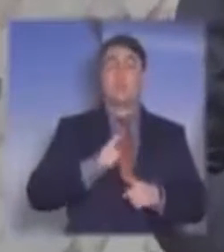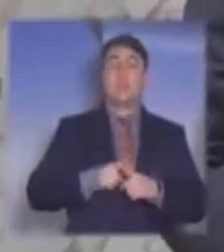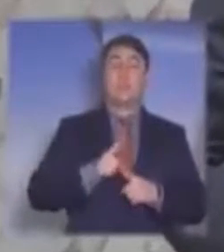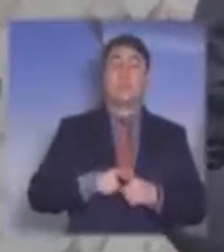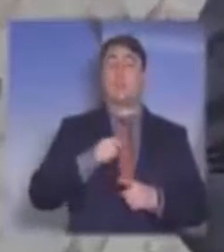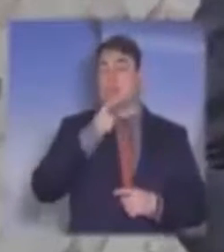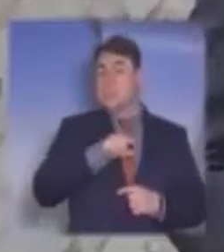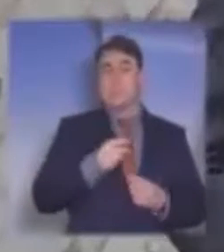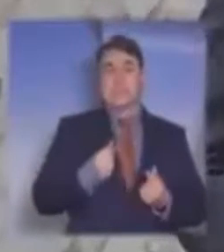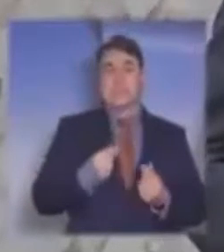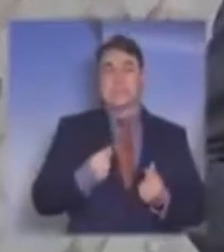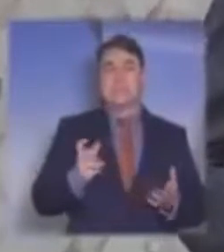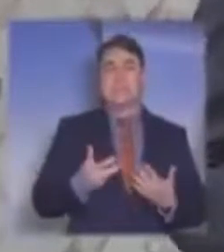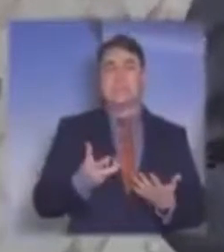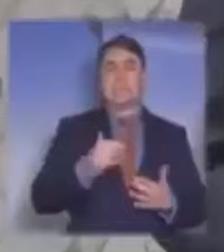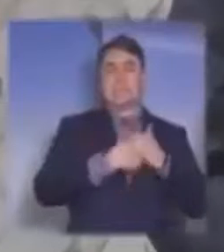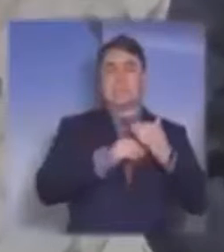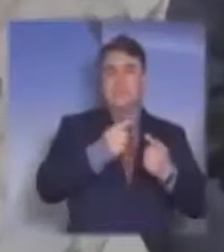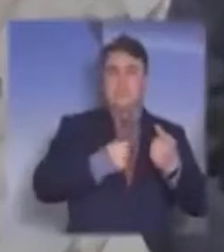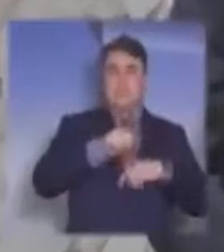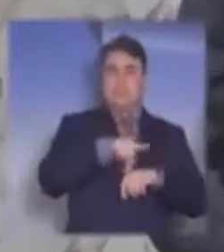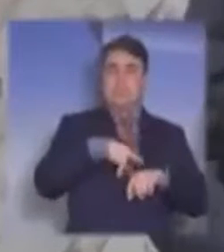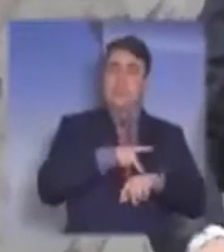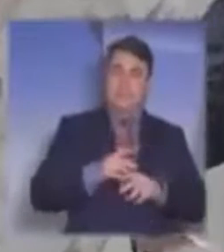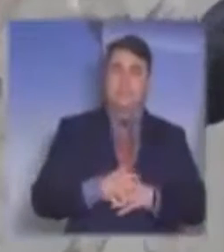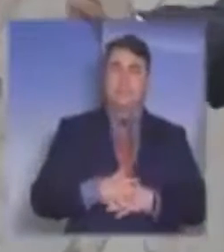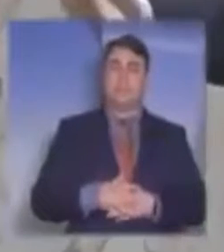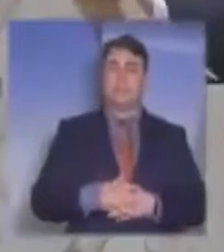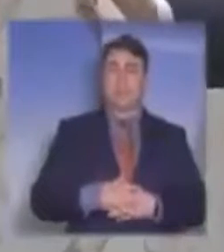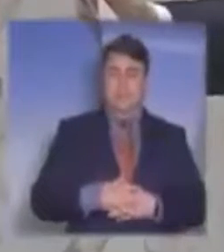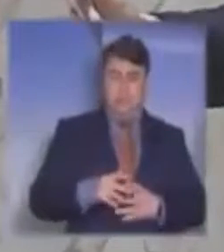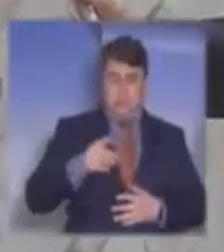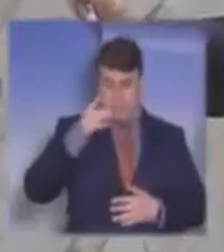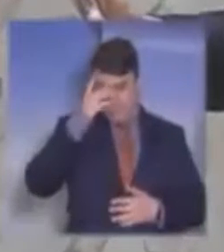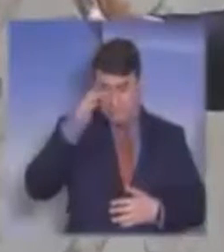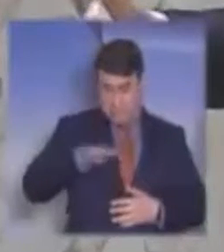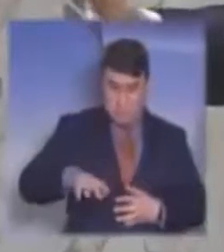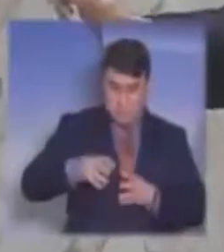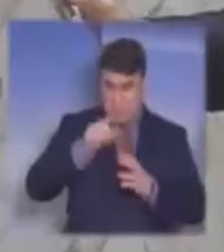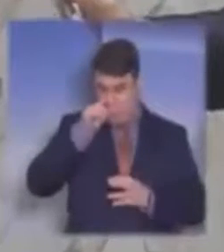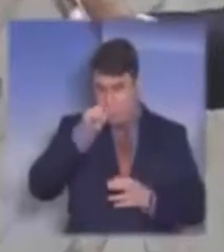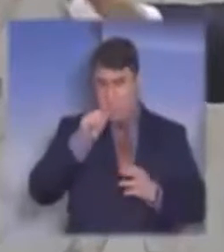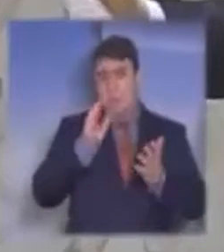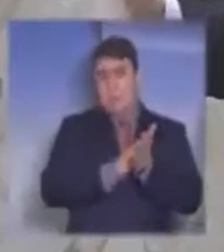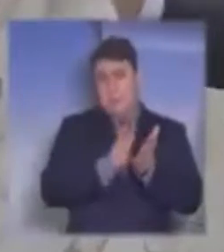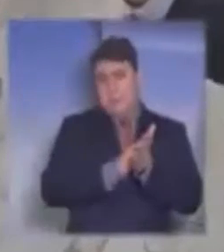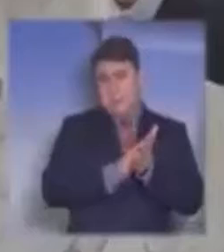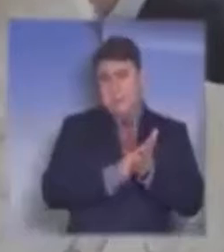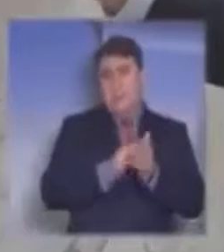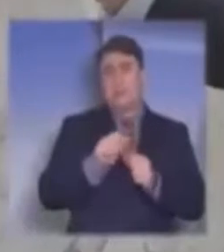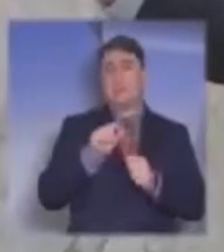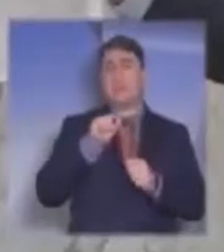conspira contra o desenvolvimento do nosso país o pessoal do alckmin bateu palma e fez uma festa